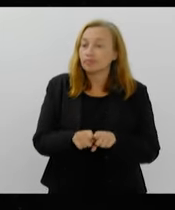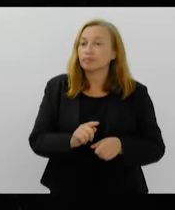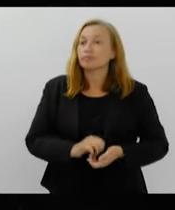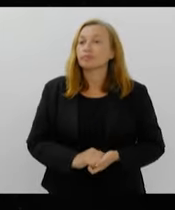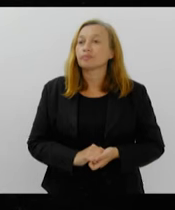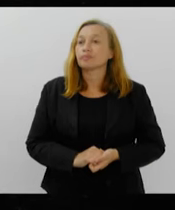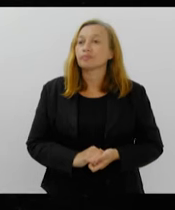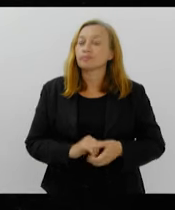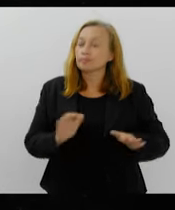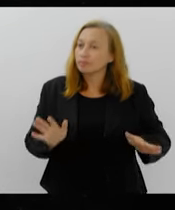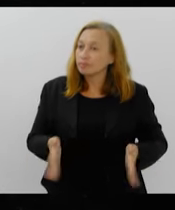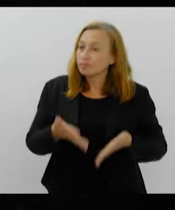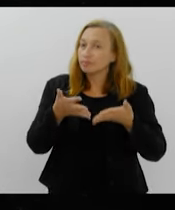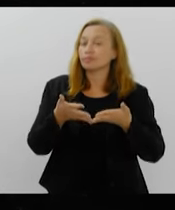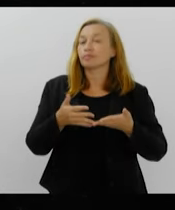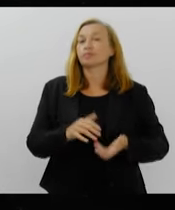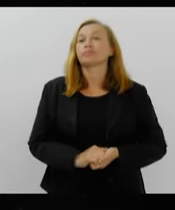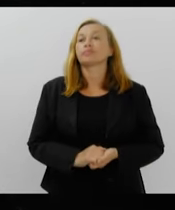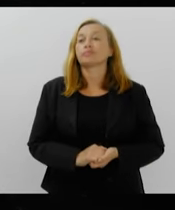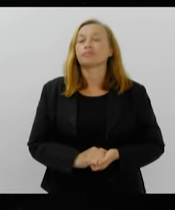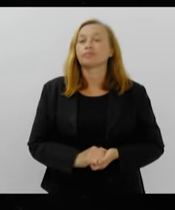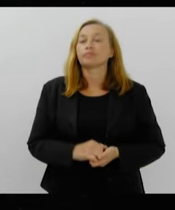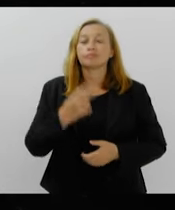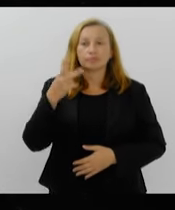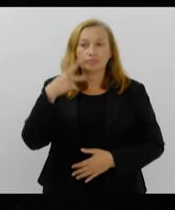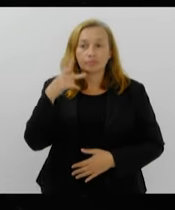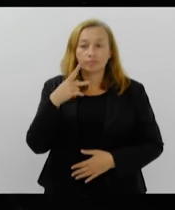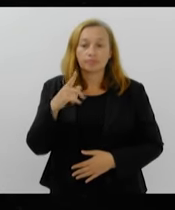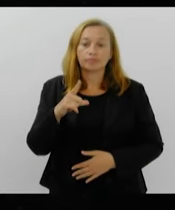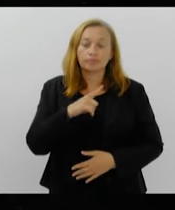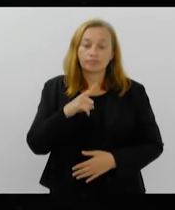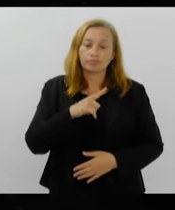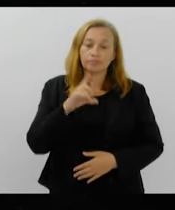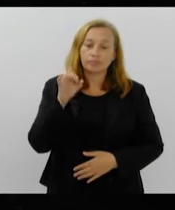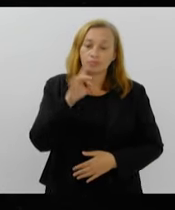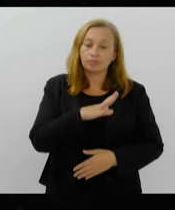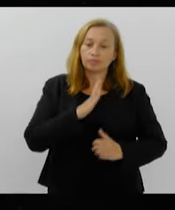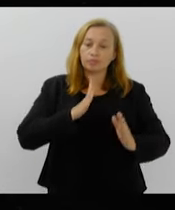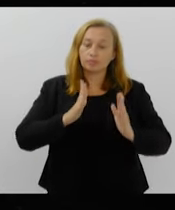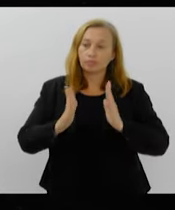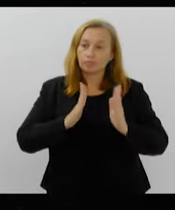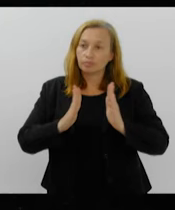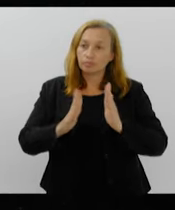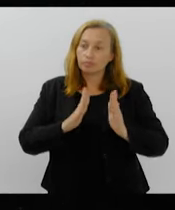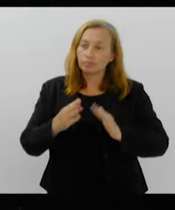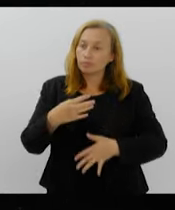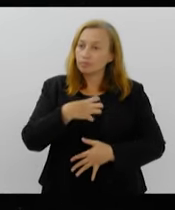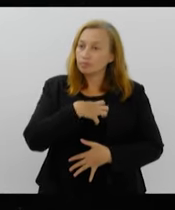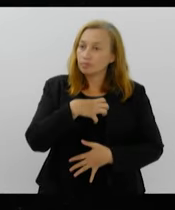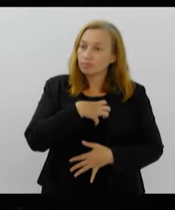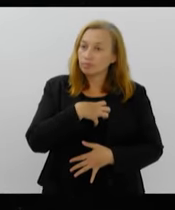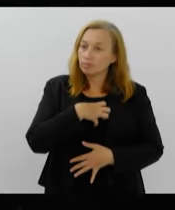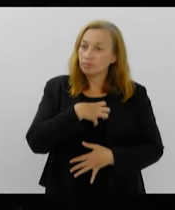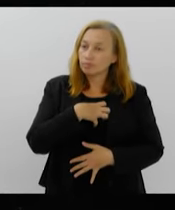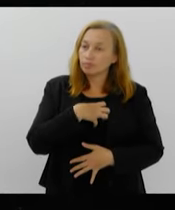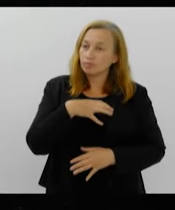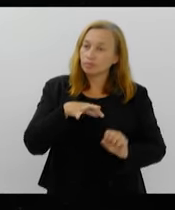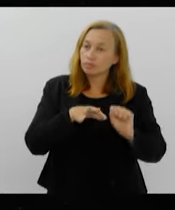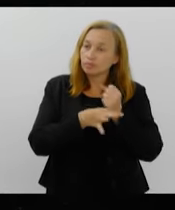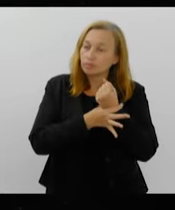as iniciativas que esse Parlamento tem tido no último período no sentido de